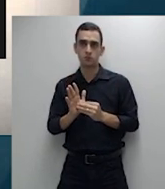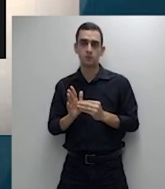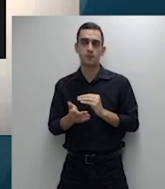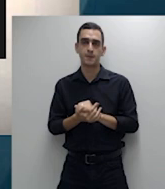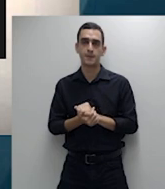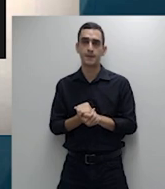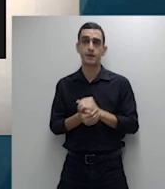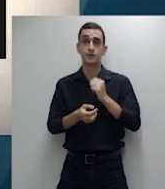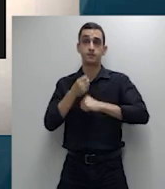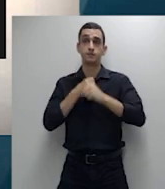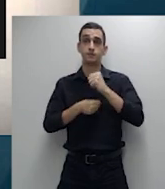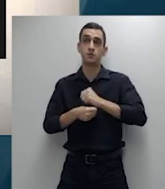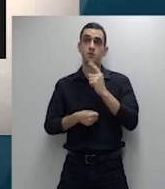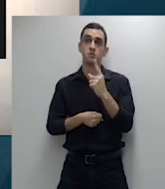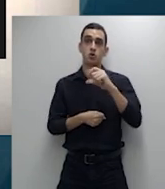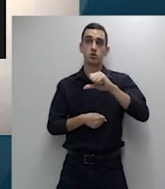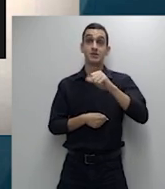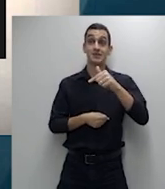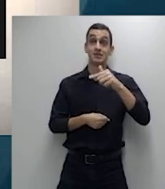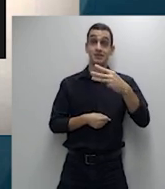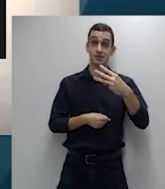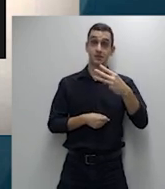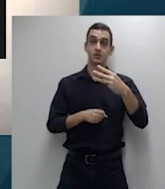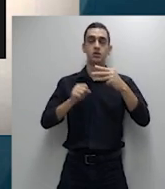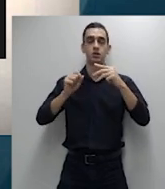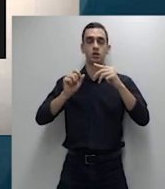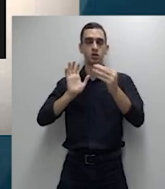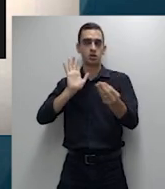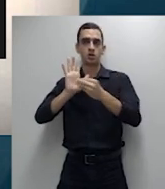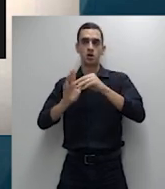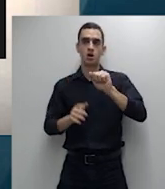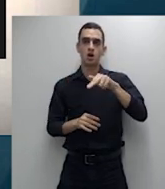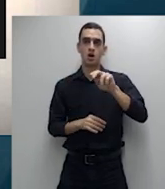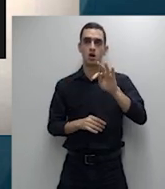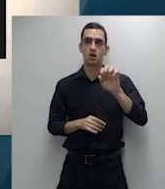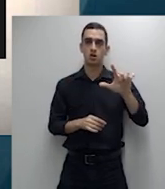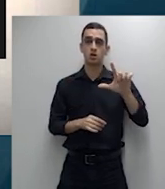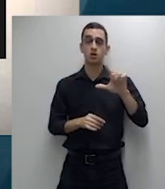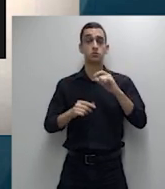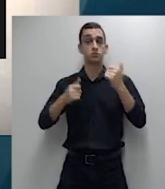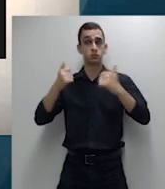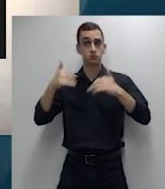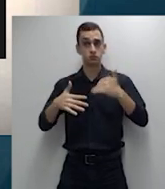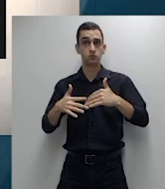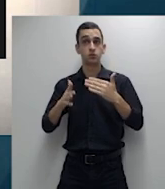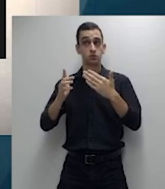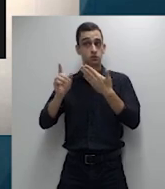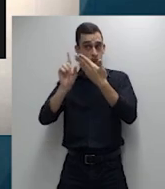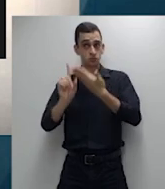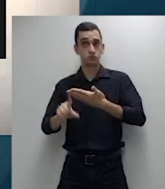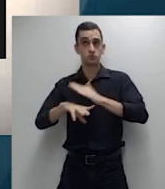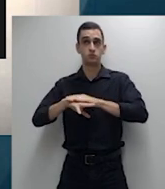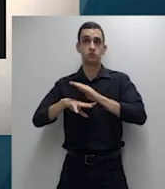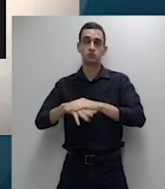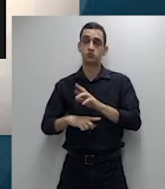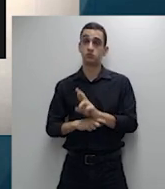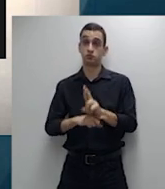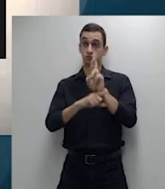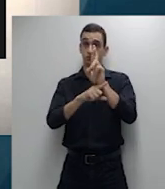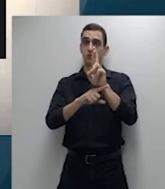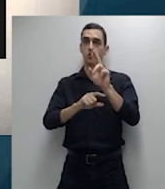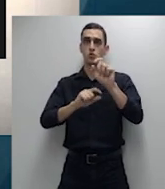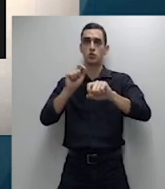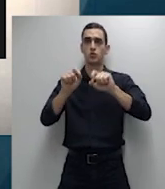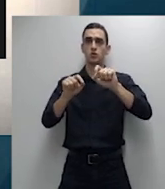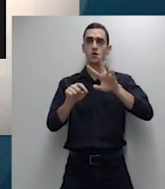CPT 3/98 na papel se passou a Anatel estabeleceu que